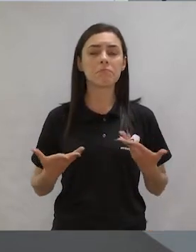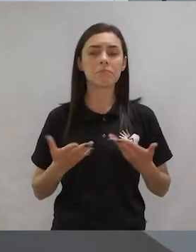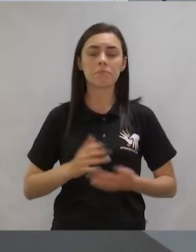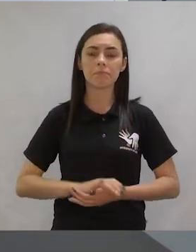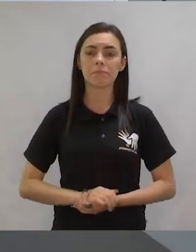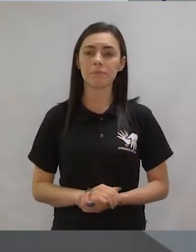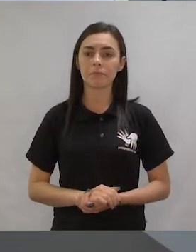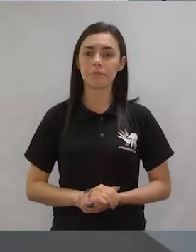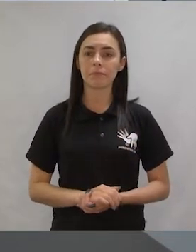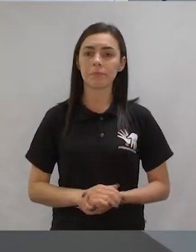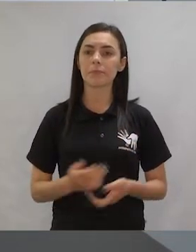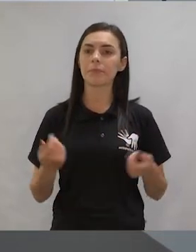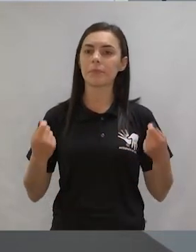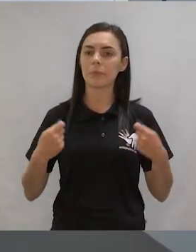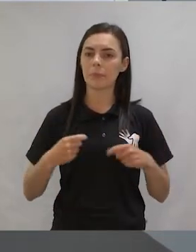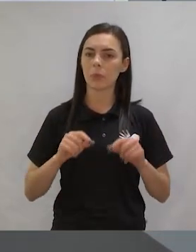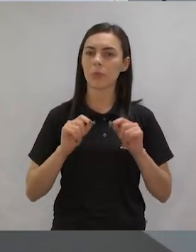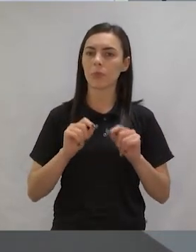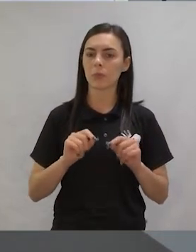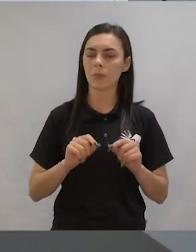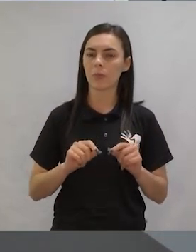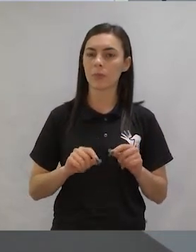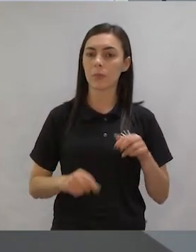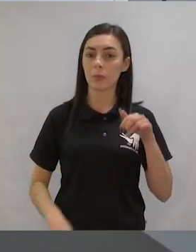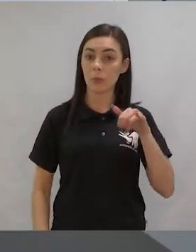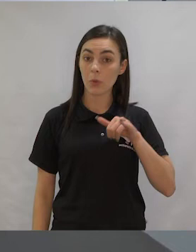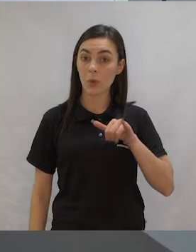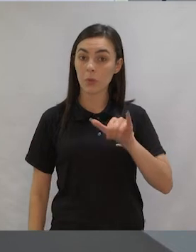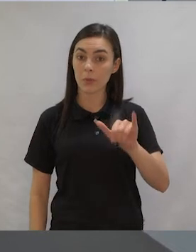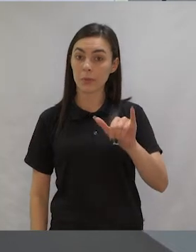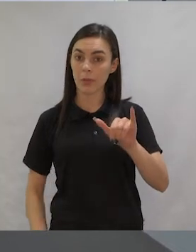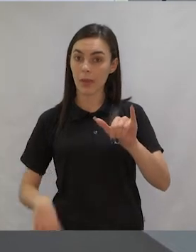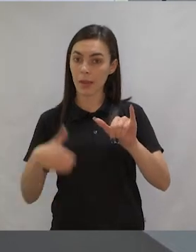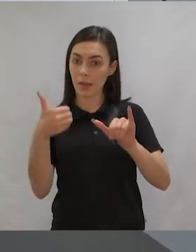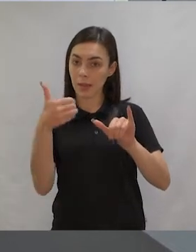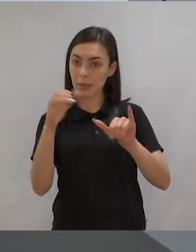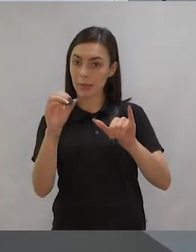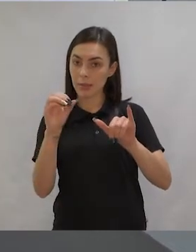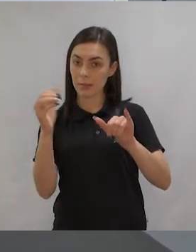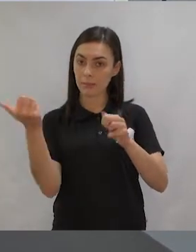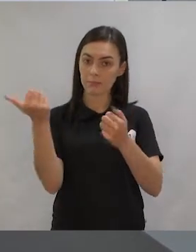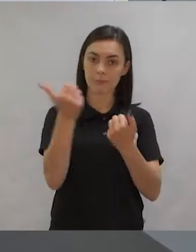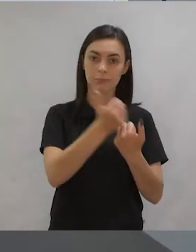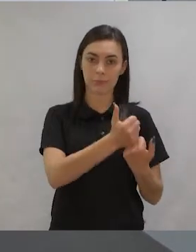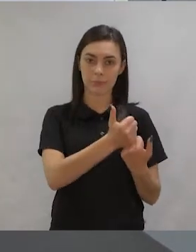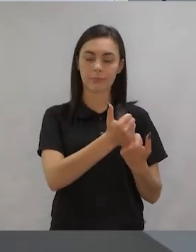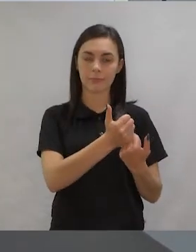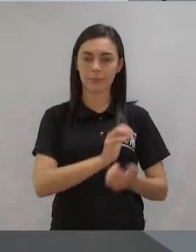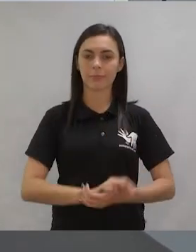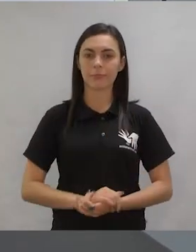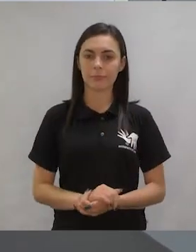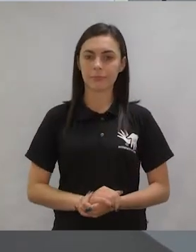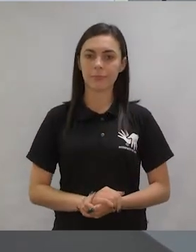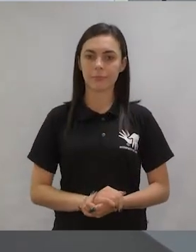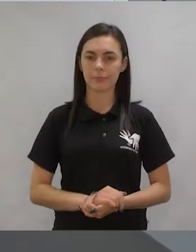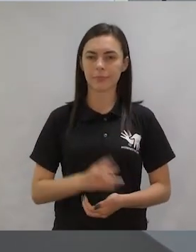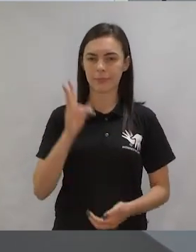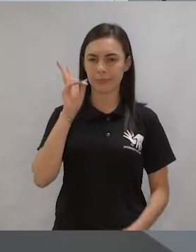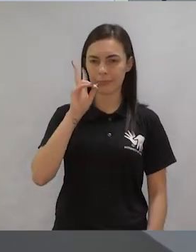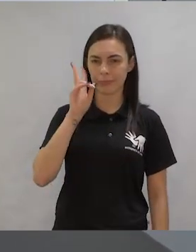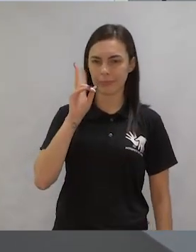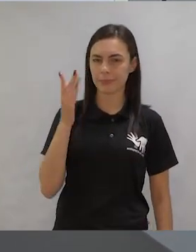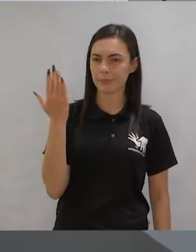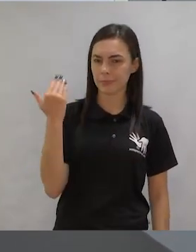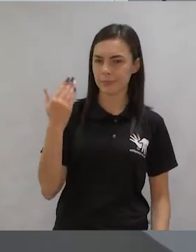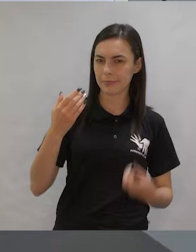né? Então, eu vou substituir o y pelo valor que está dado no problema lá,